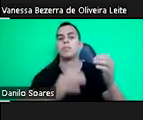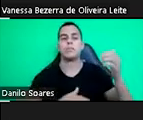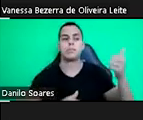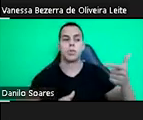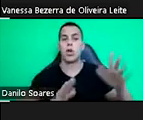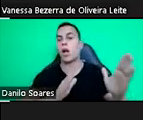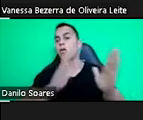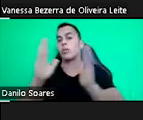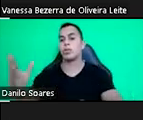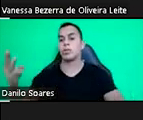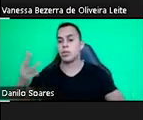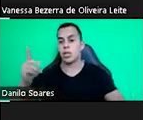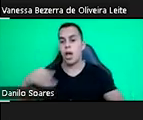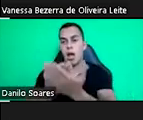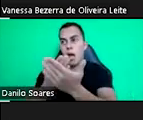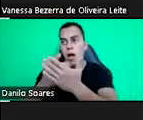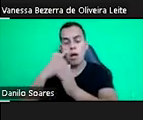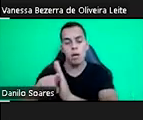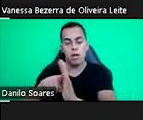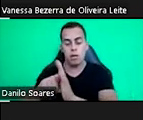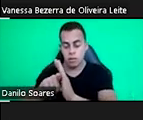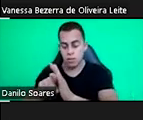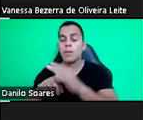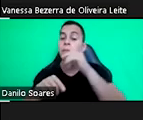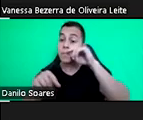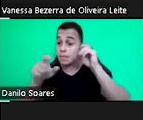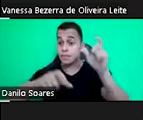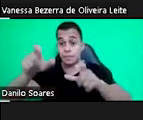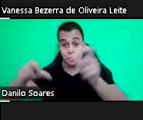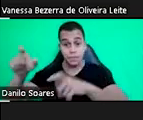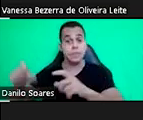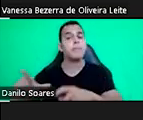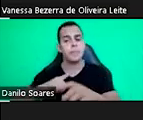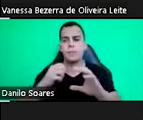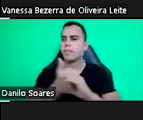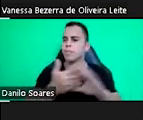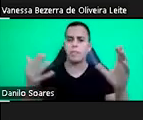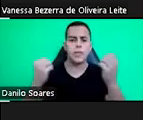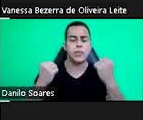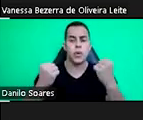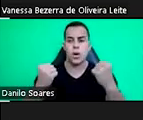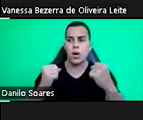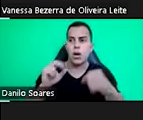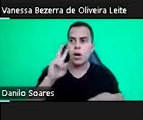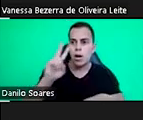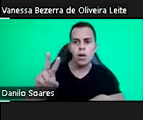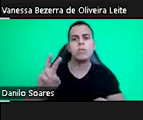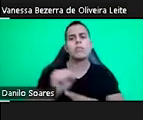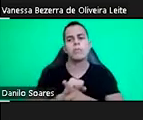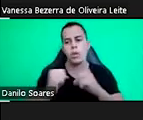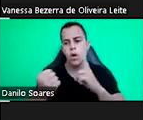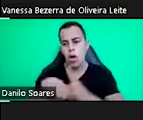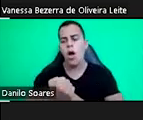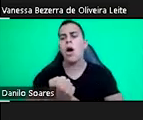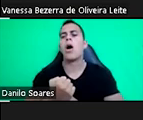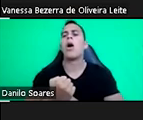estudo, que é a avaliação clínica. E esses indivíduos são extensivamente caracterizados, tanto do ponto de vista sociodemográfico,